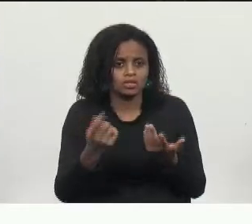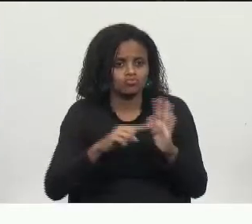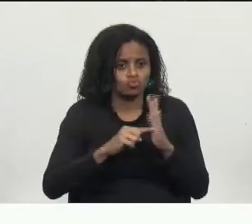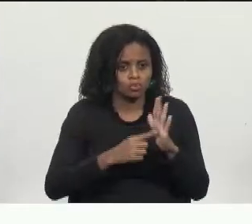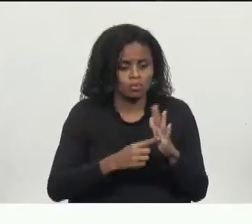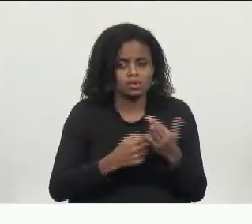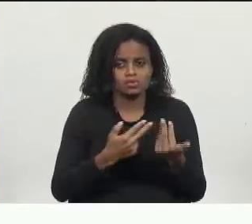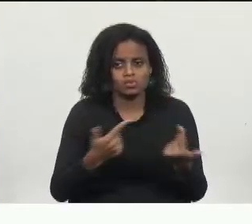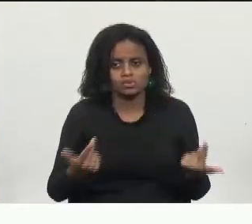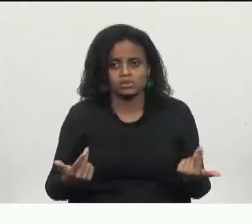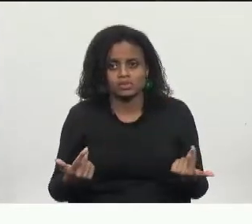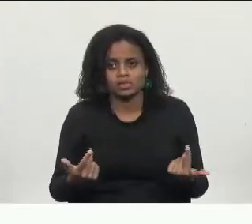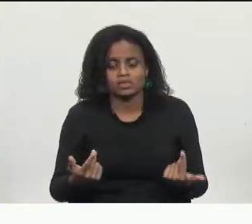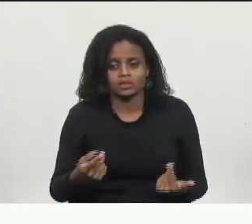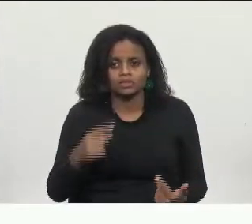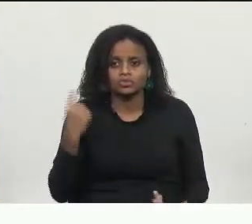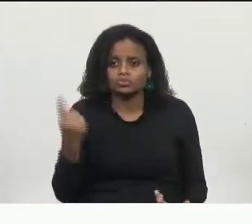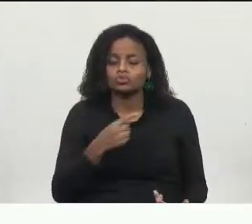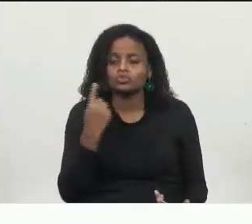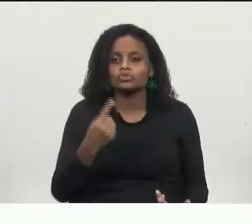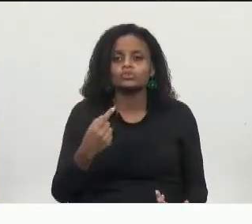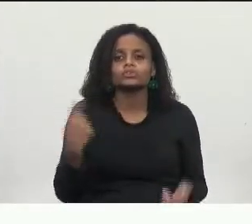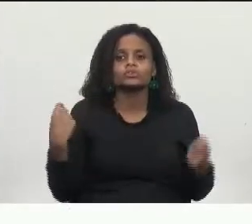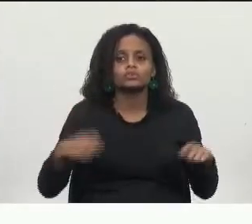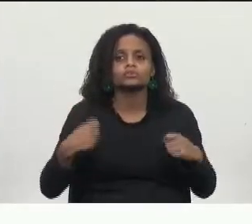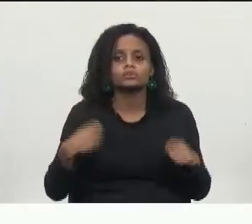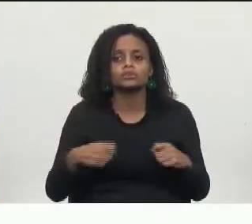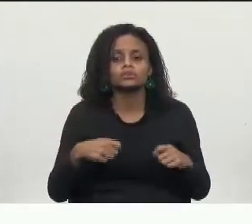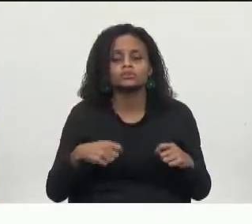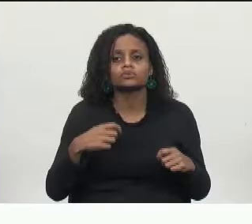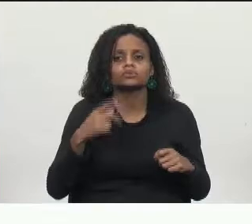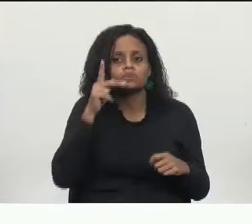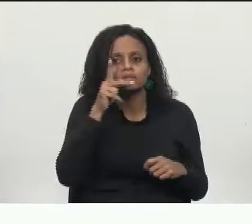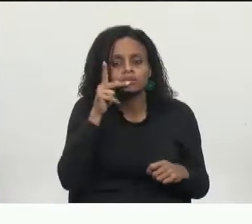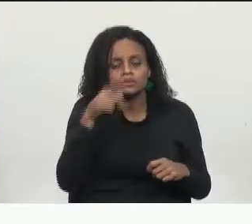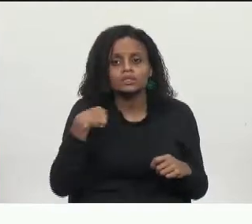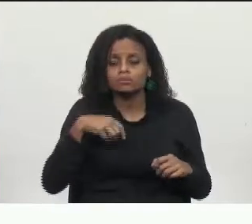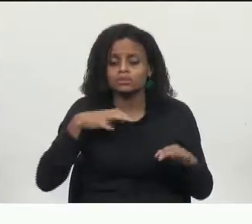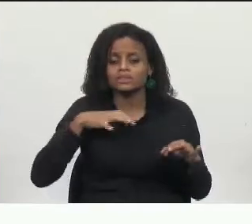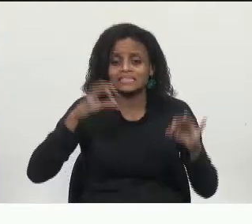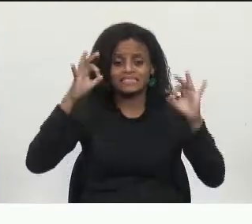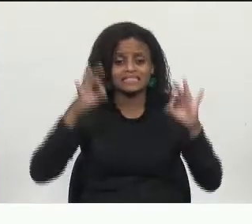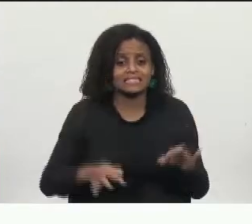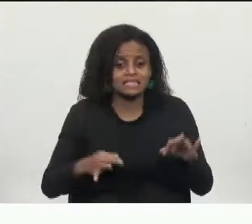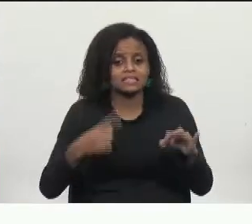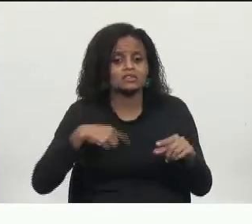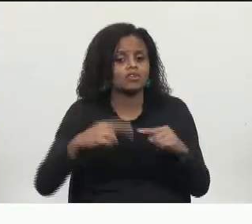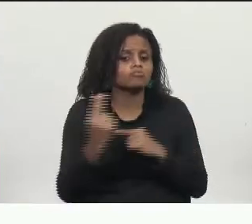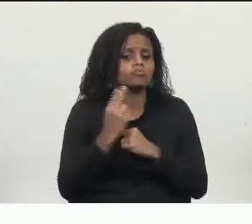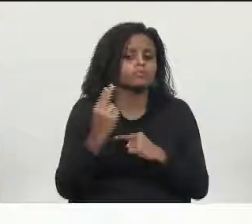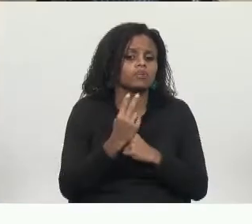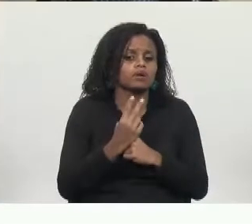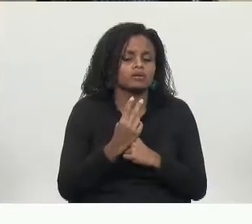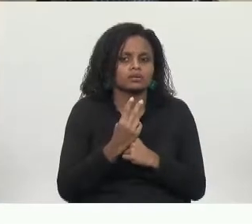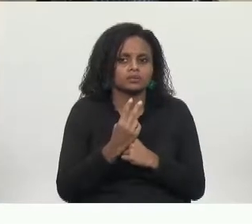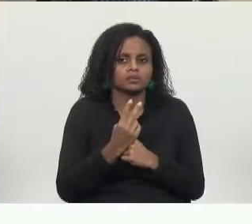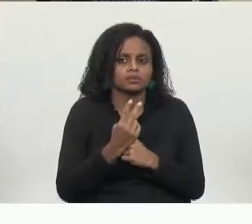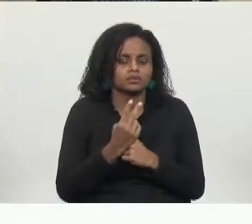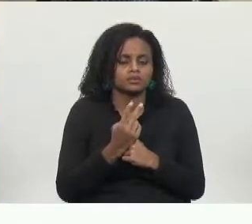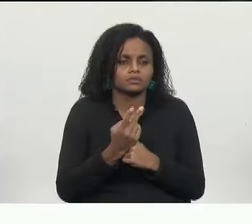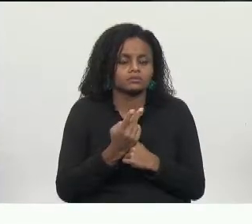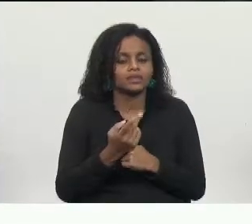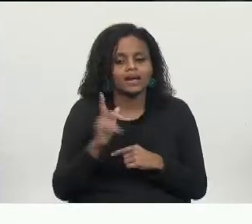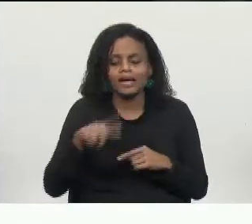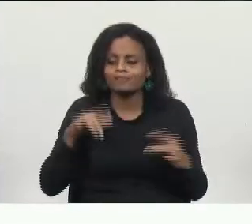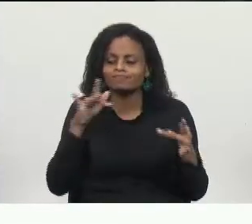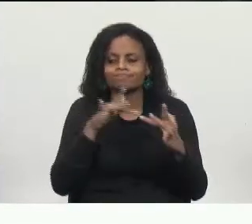teremos que, todos nós aqui, os frequentadores aqui, os parlamentares, teremos que ter uma garantia que a gente estaria seguro também. É isso que eu ia falar, porque